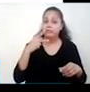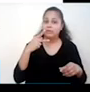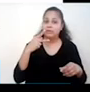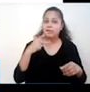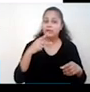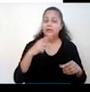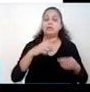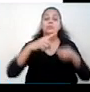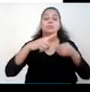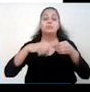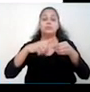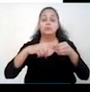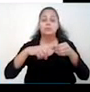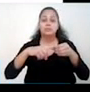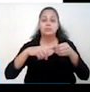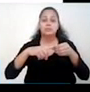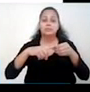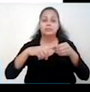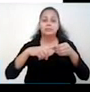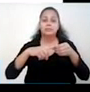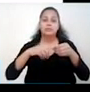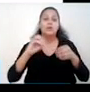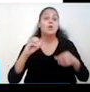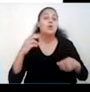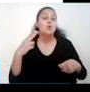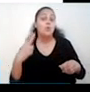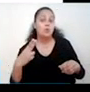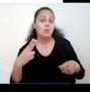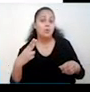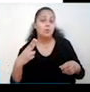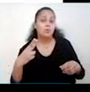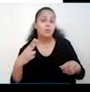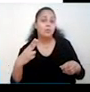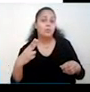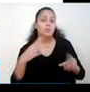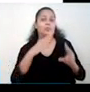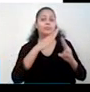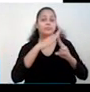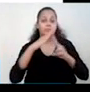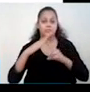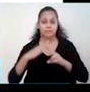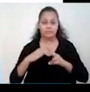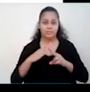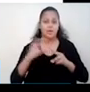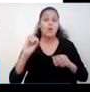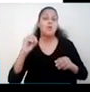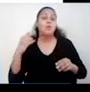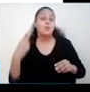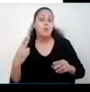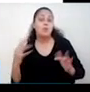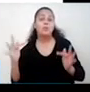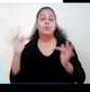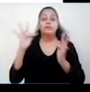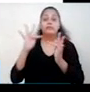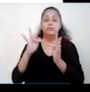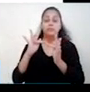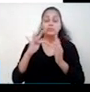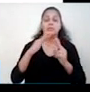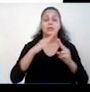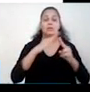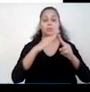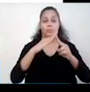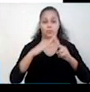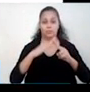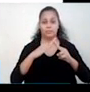metropolização da cidade de Aparecida? Ou está falando da situação urbana ou da função urbana? Né? Então, se